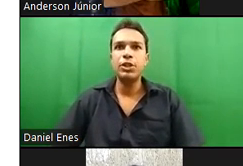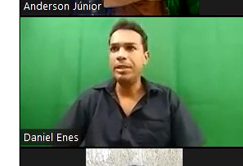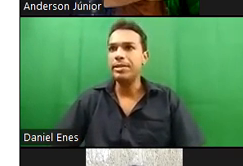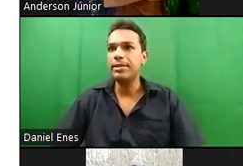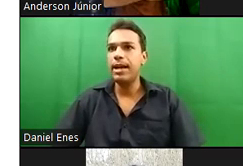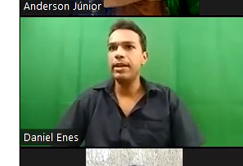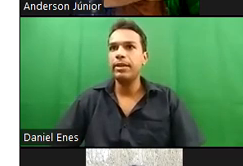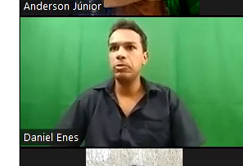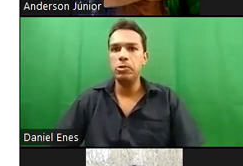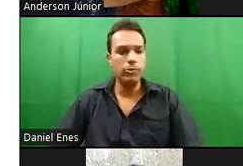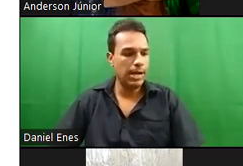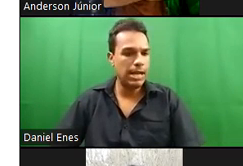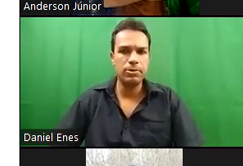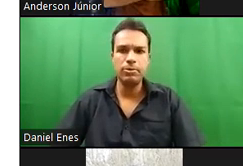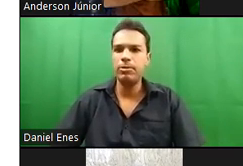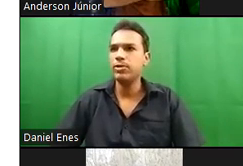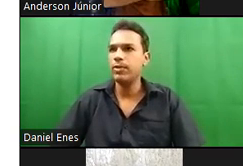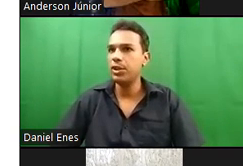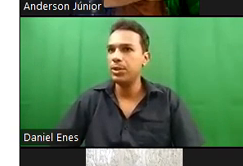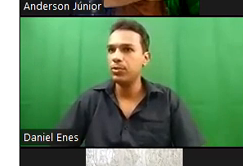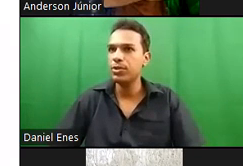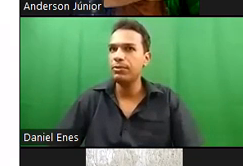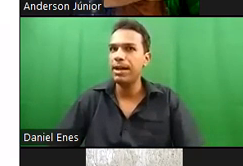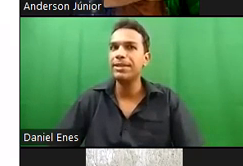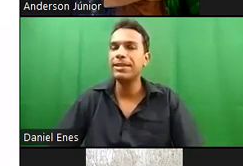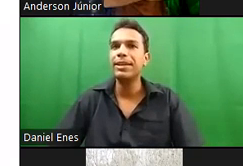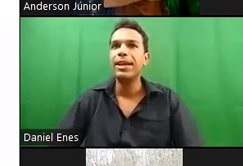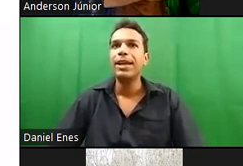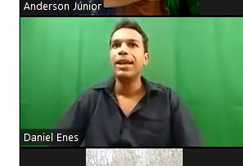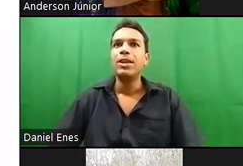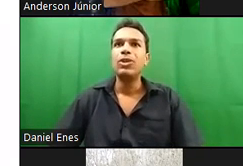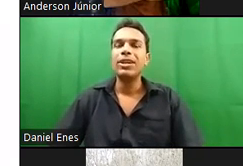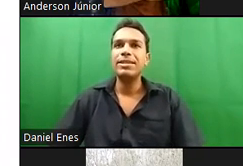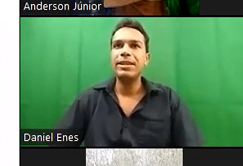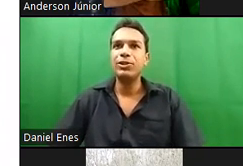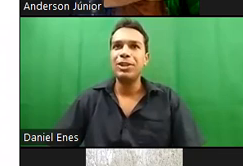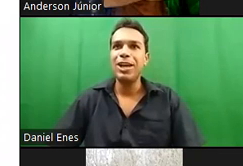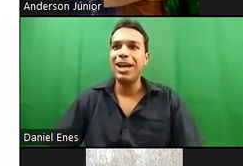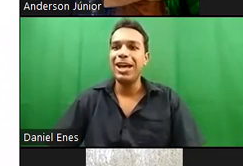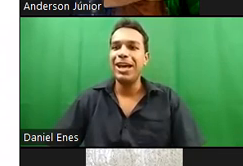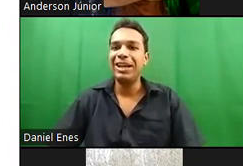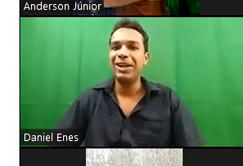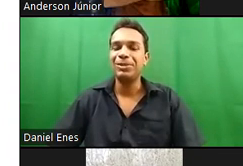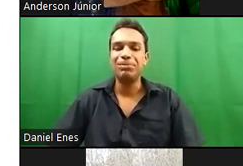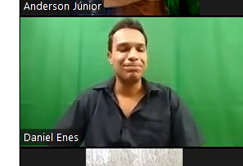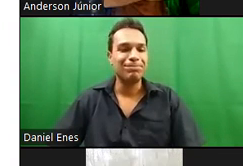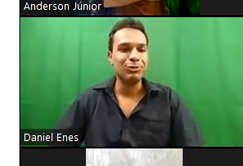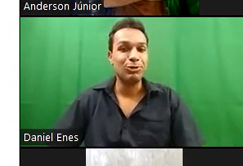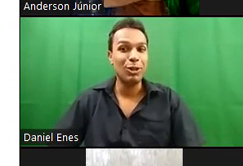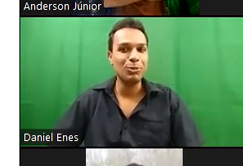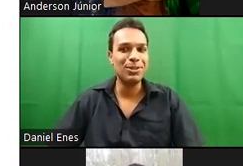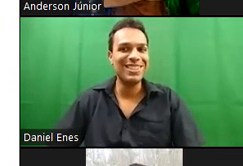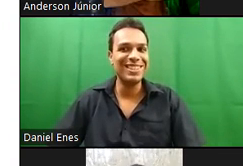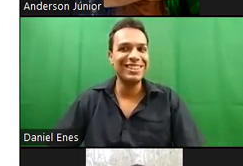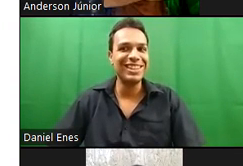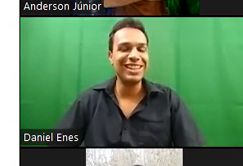vocês precisarem, eu faço, eu conheço várias pessoas que fazem. Só que assim, gente, só